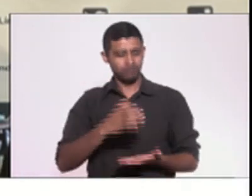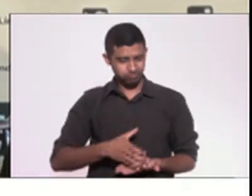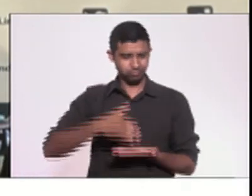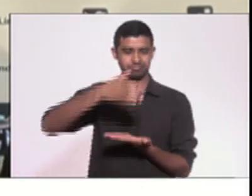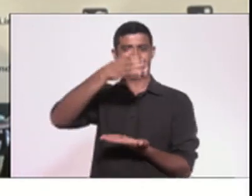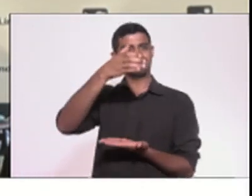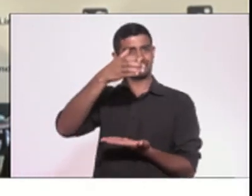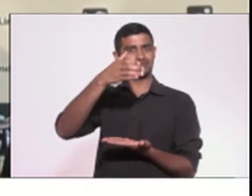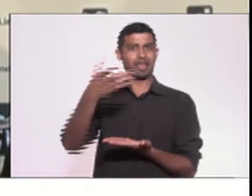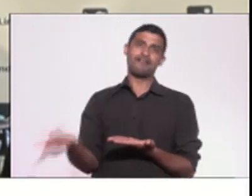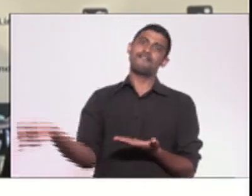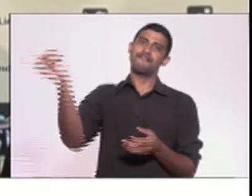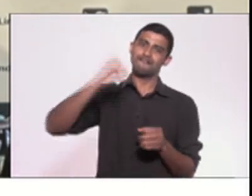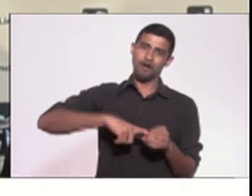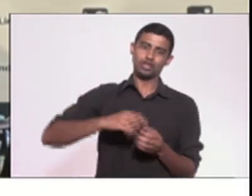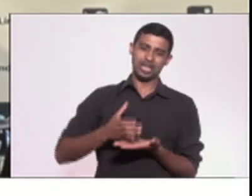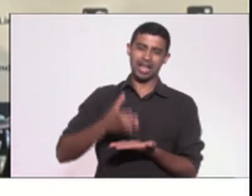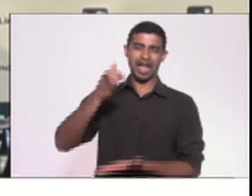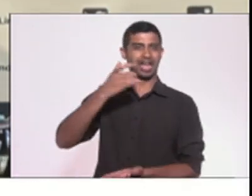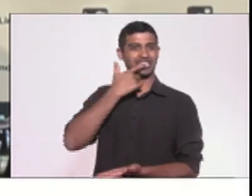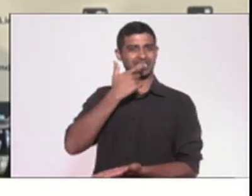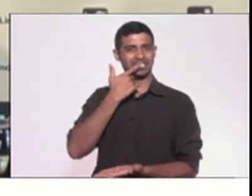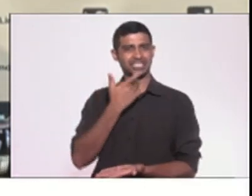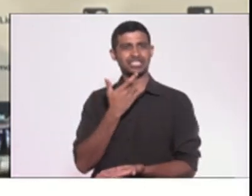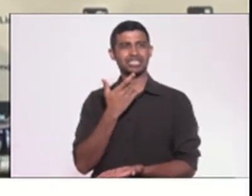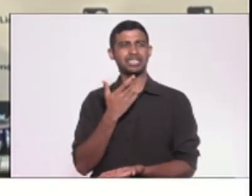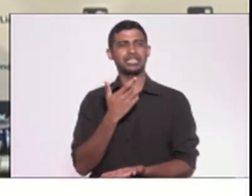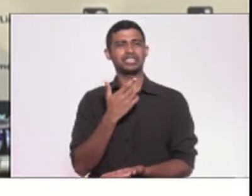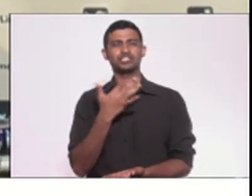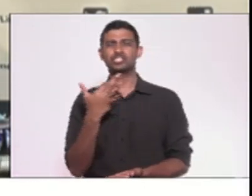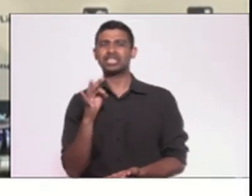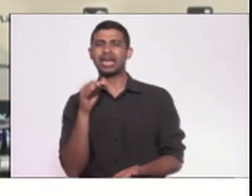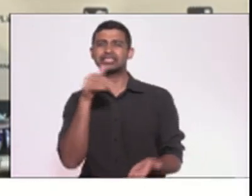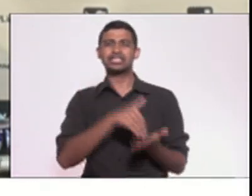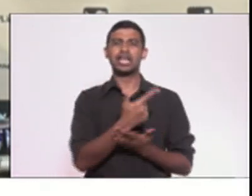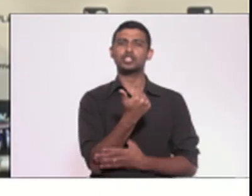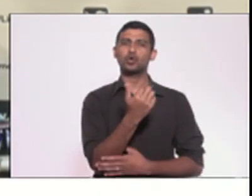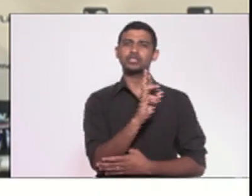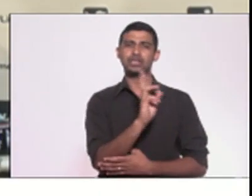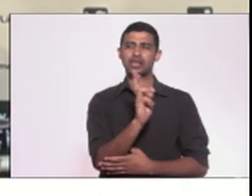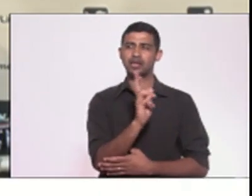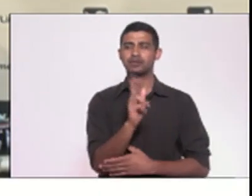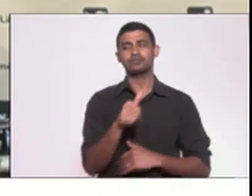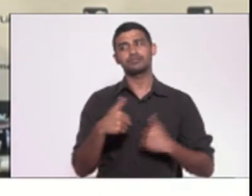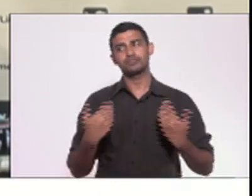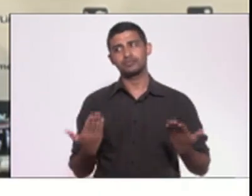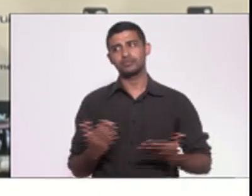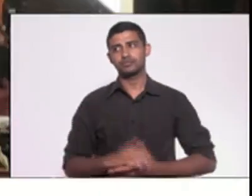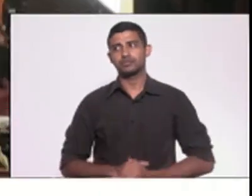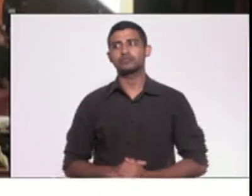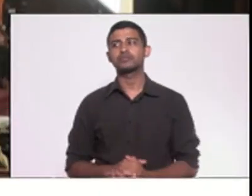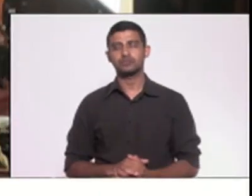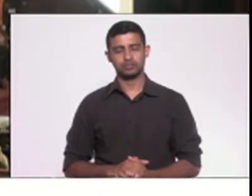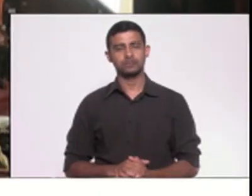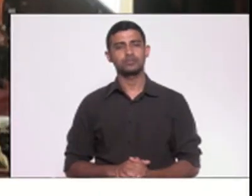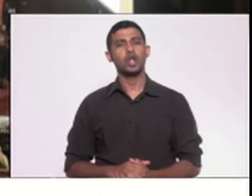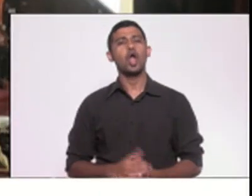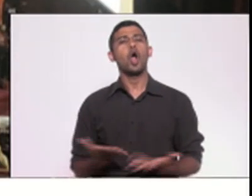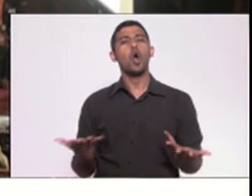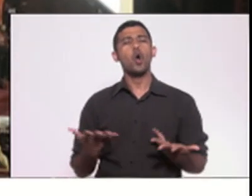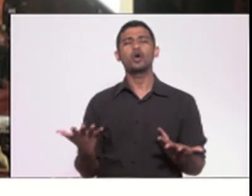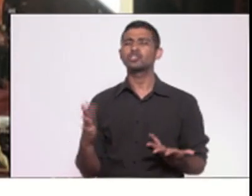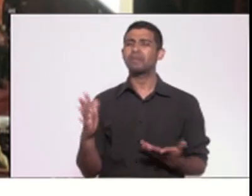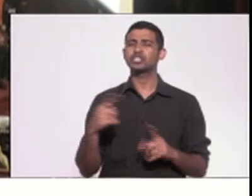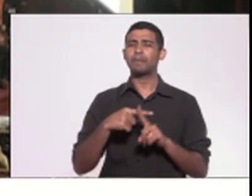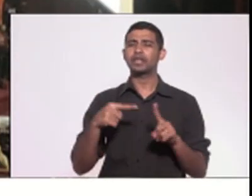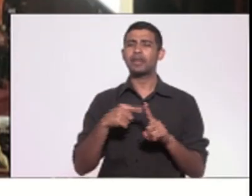ciclo normal. E aí o custo varia de R$ 10 a R$ 12,00. Quer dizer, eu hoje, em média, os municípios